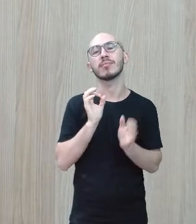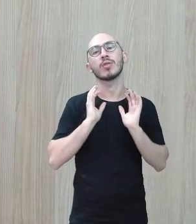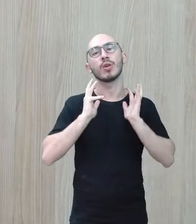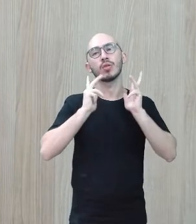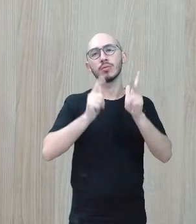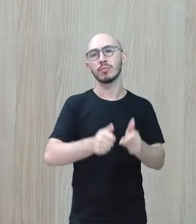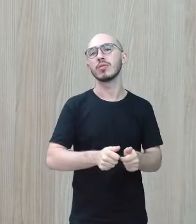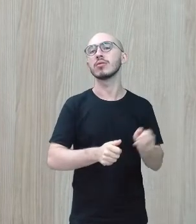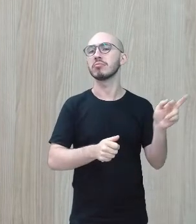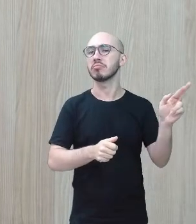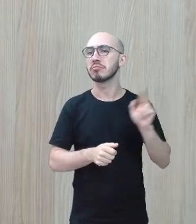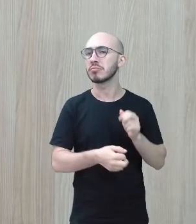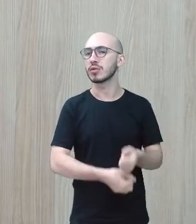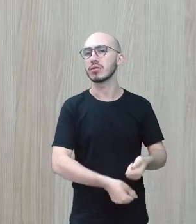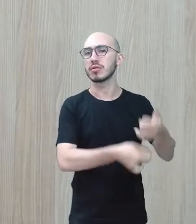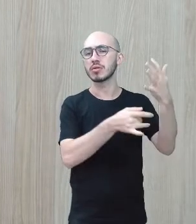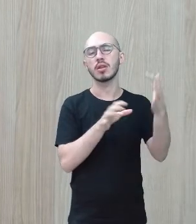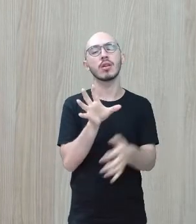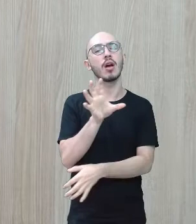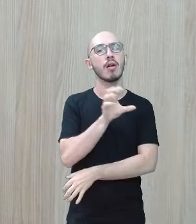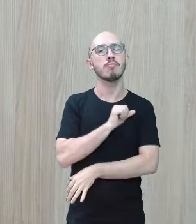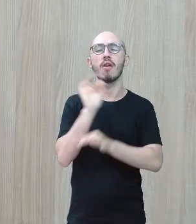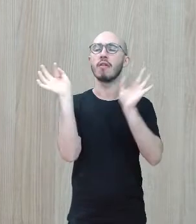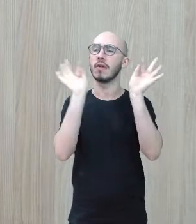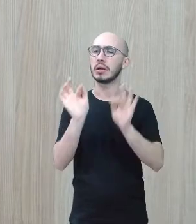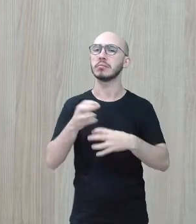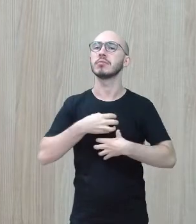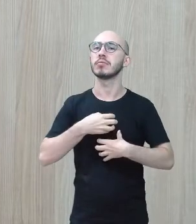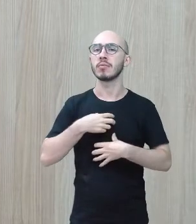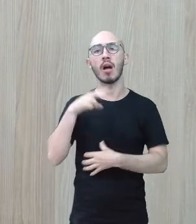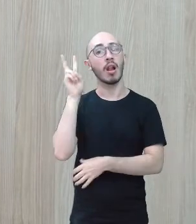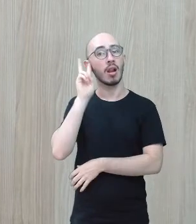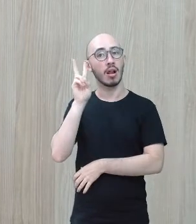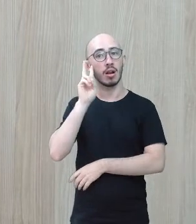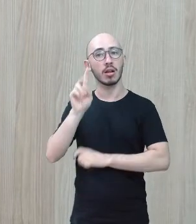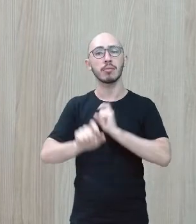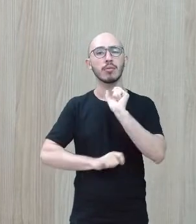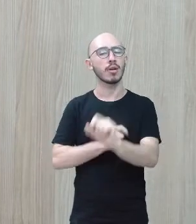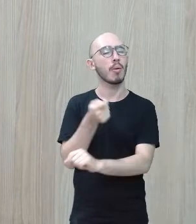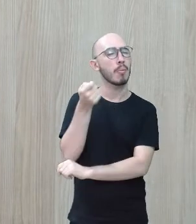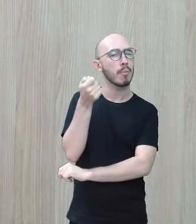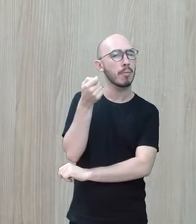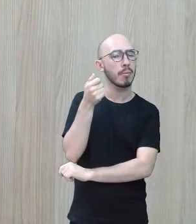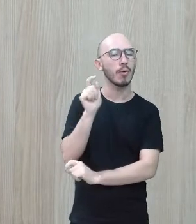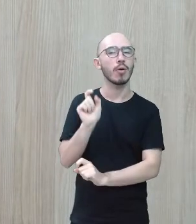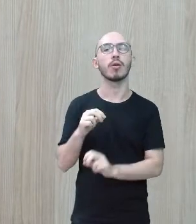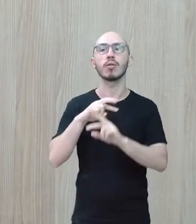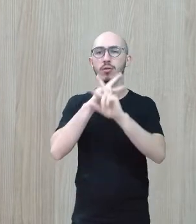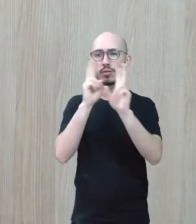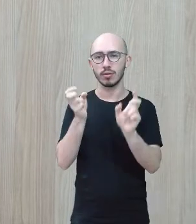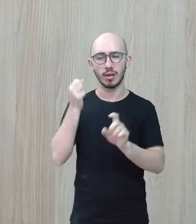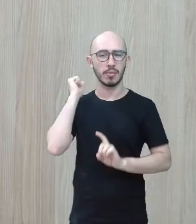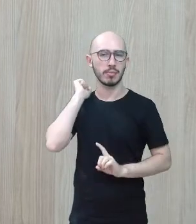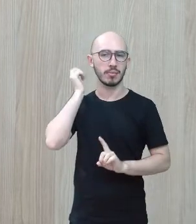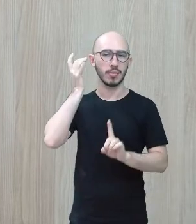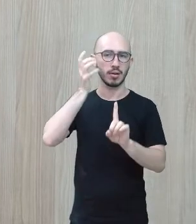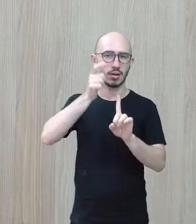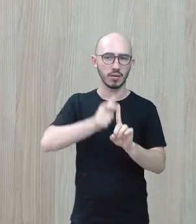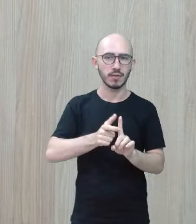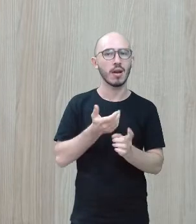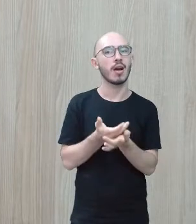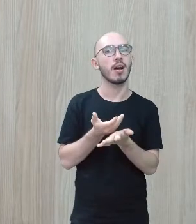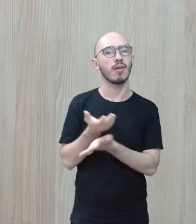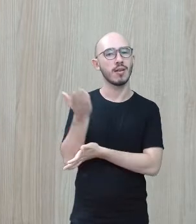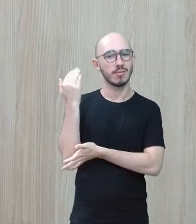está adorando, está todo mundo bem, todo mundo feliz, disseram que lembram um pouquinho do que a gente falou de biografia já nas outras aulas, né, porque a gente